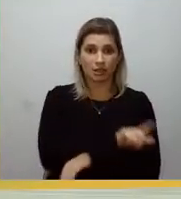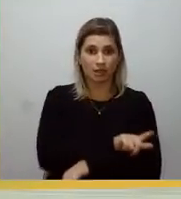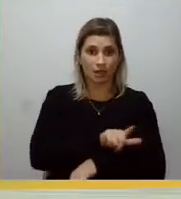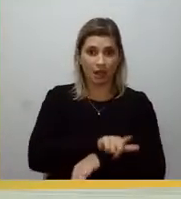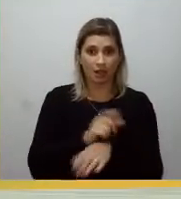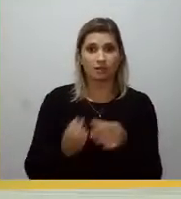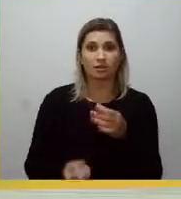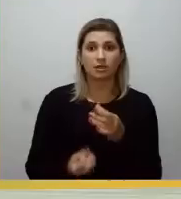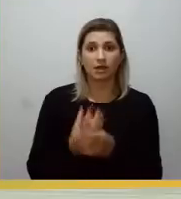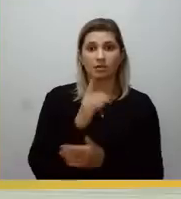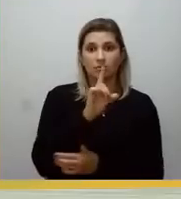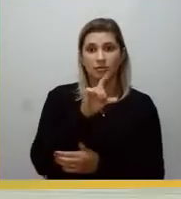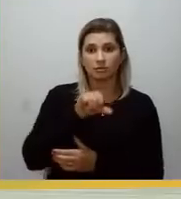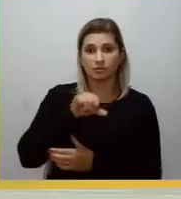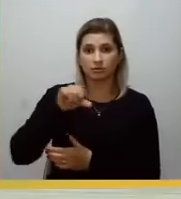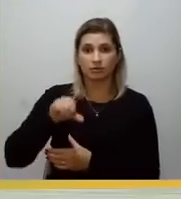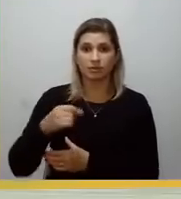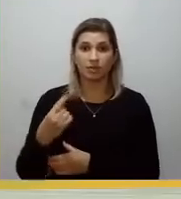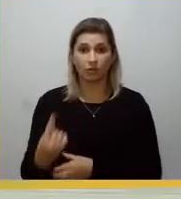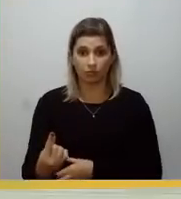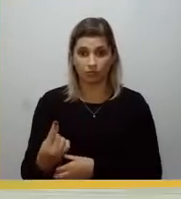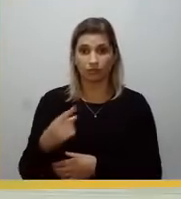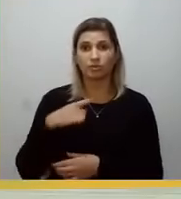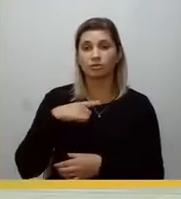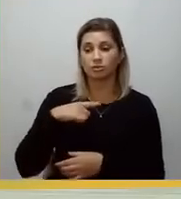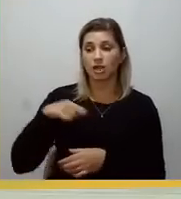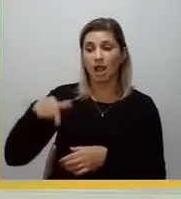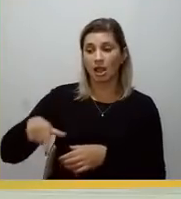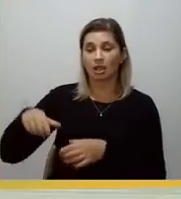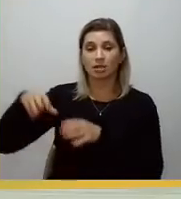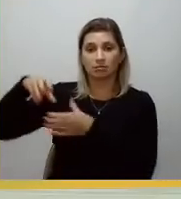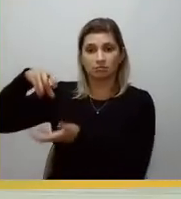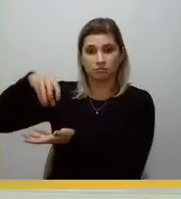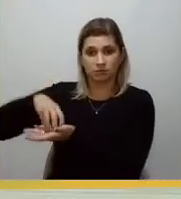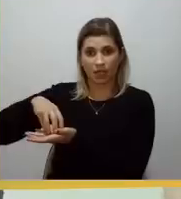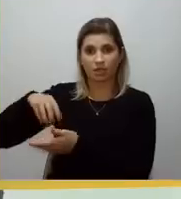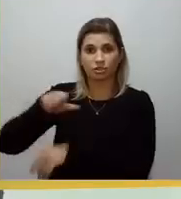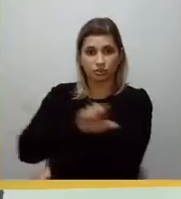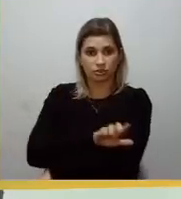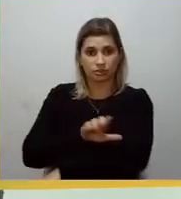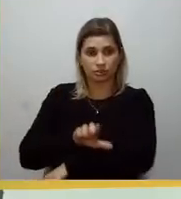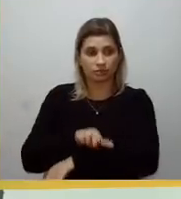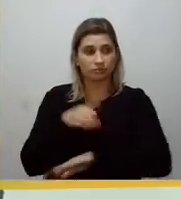e, em 1995, ainda tinha sede em Lages. O senhor teve participação? Não, nenhuma.